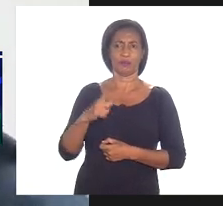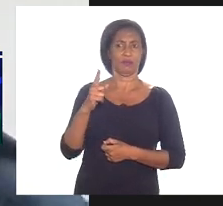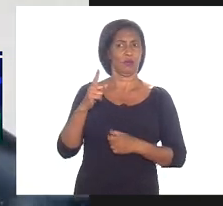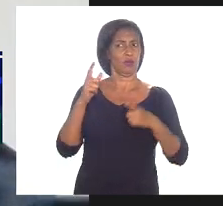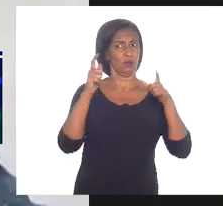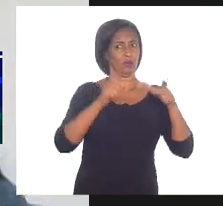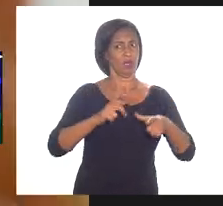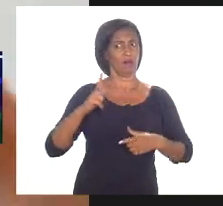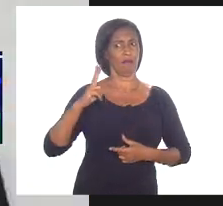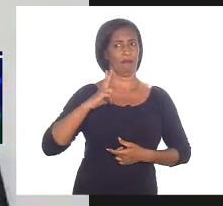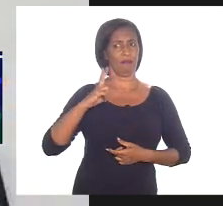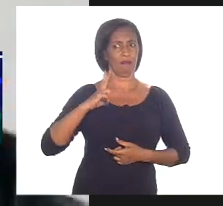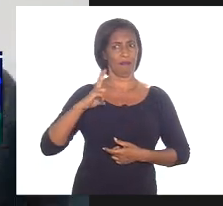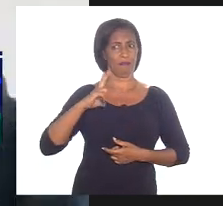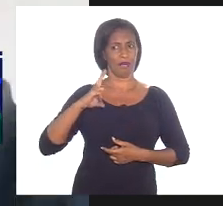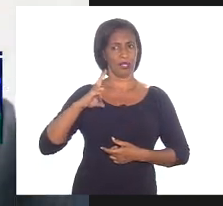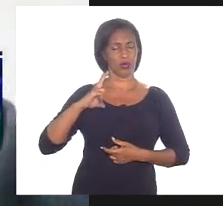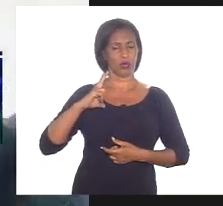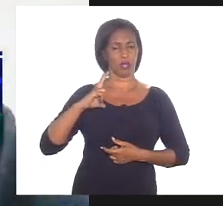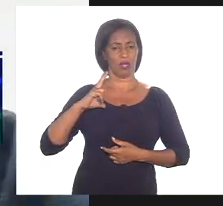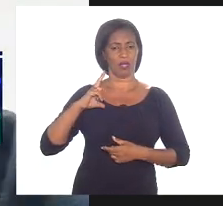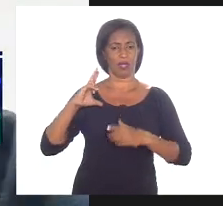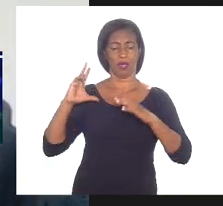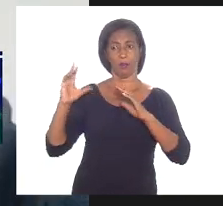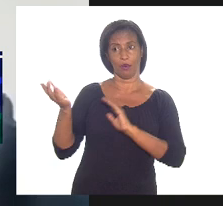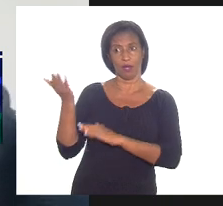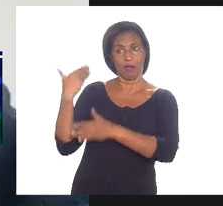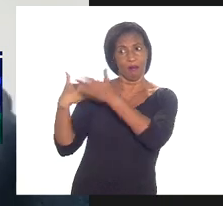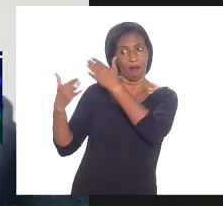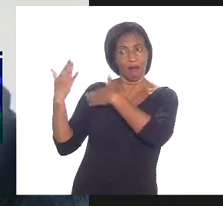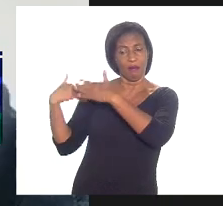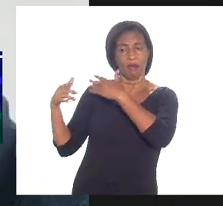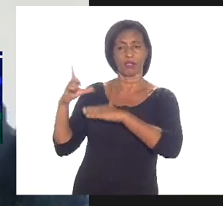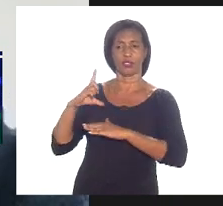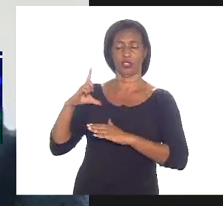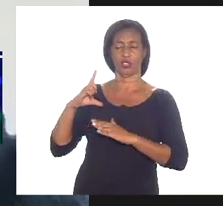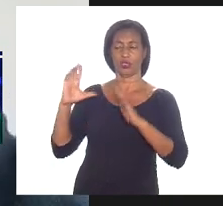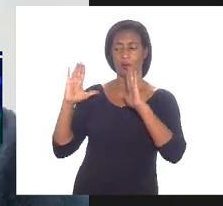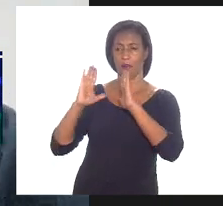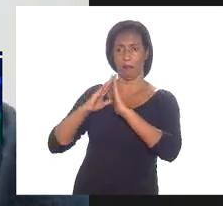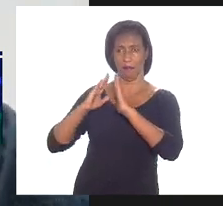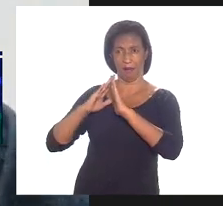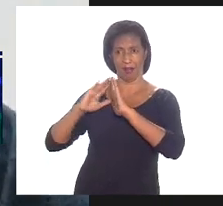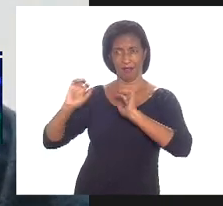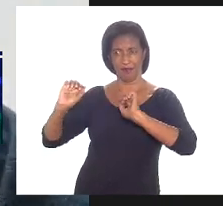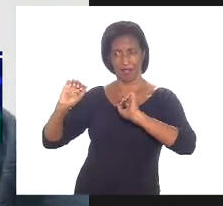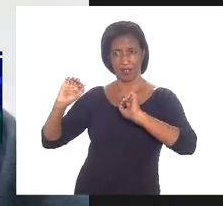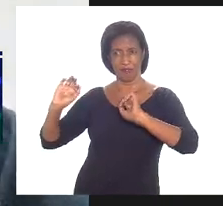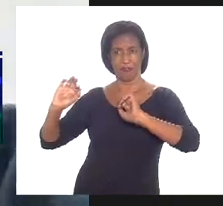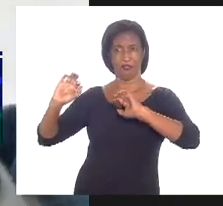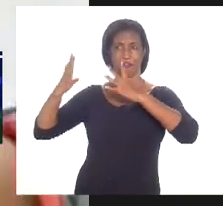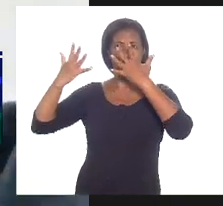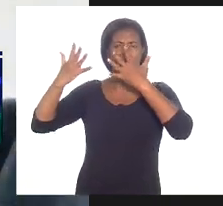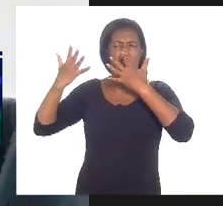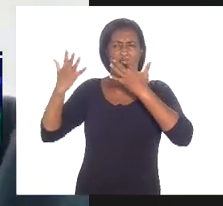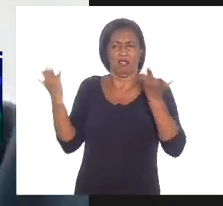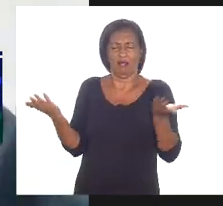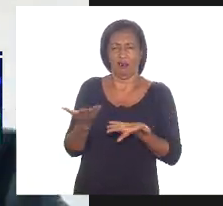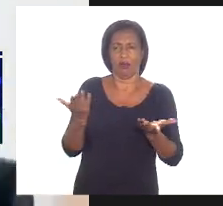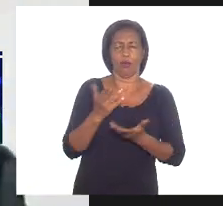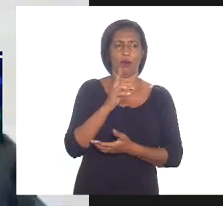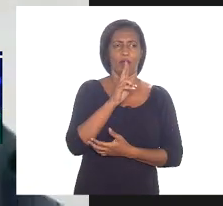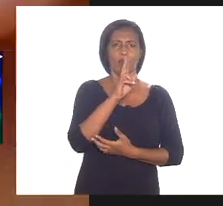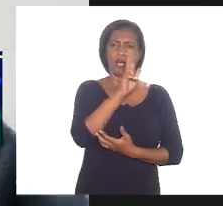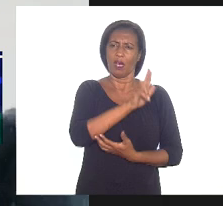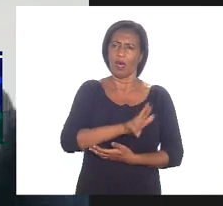diante do ar existe uma casa de espetáculo que funcionava muito bem e quando a universidade fez questão você já